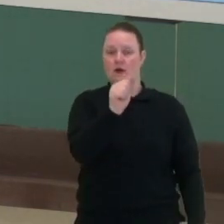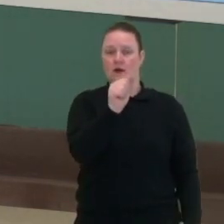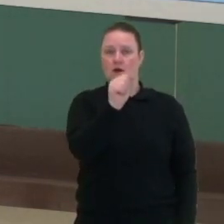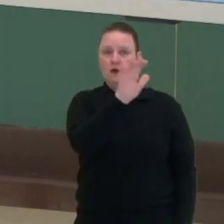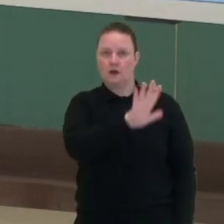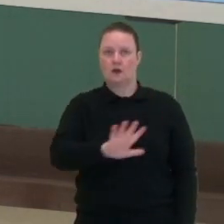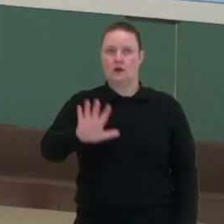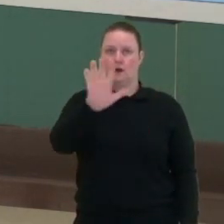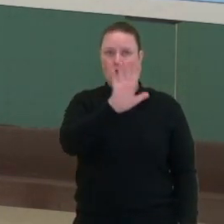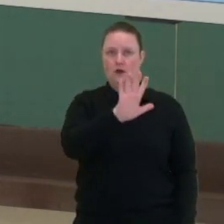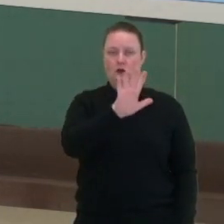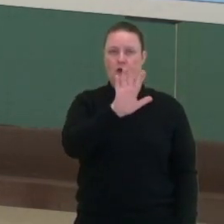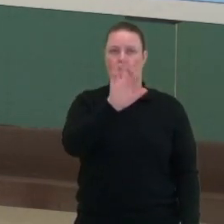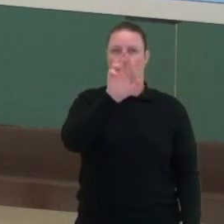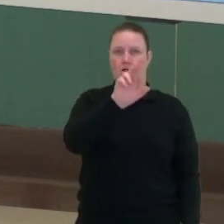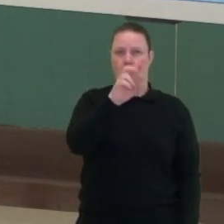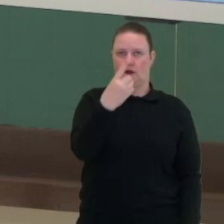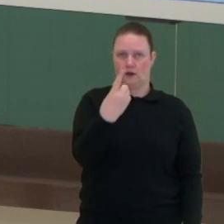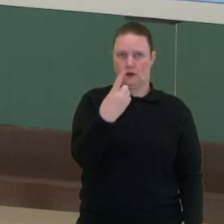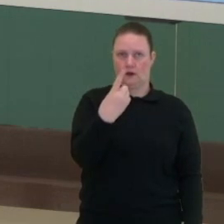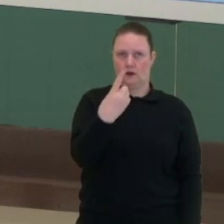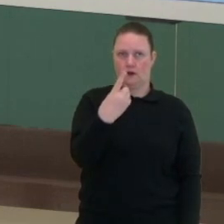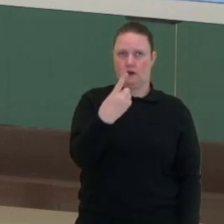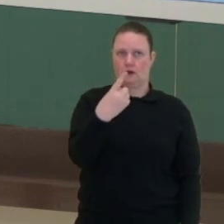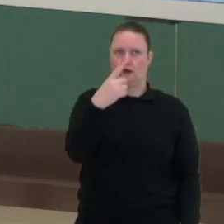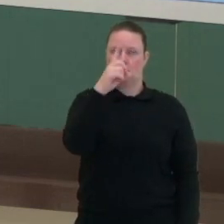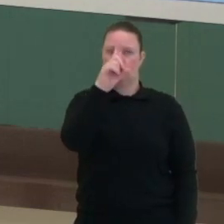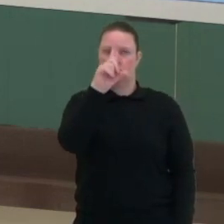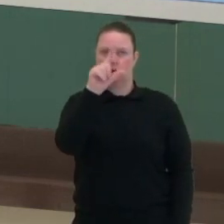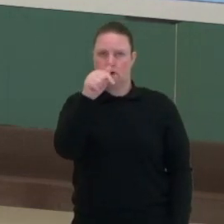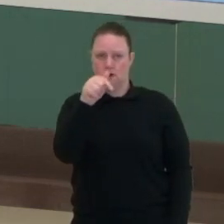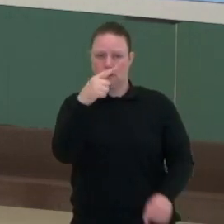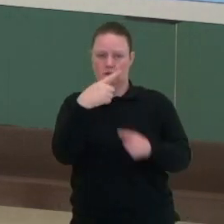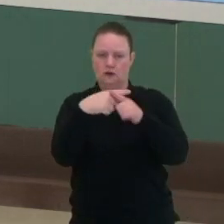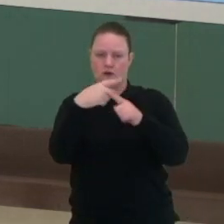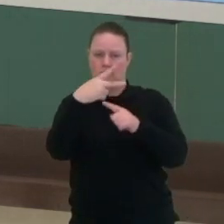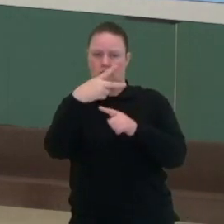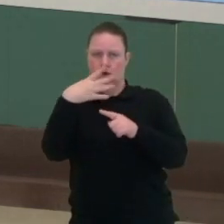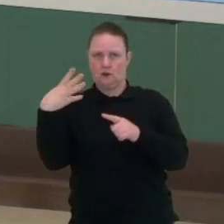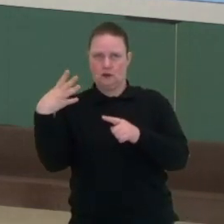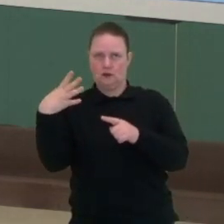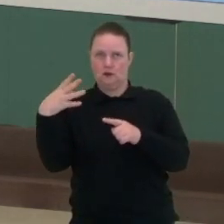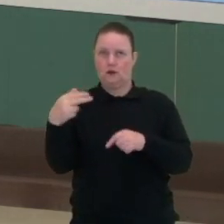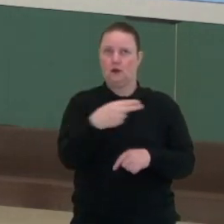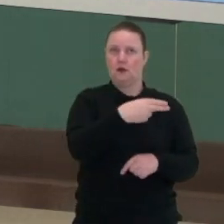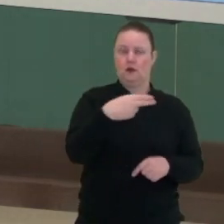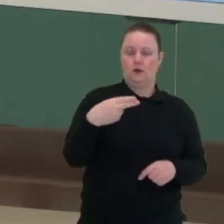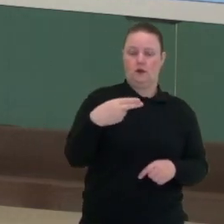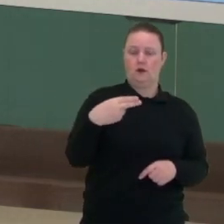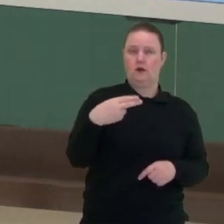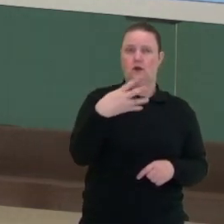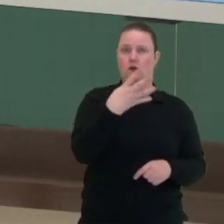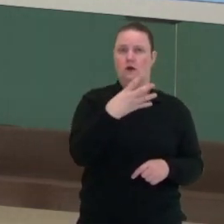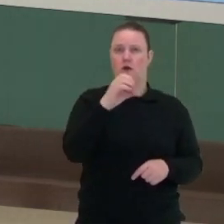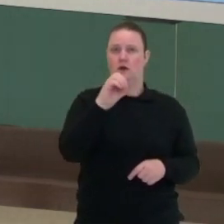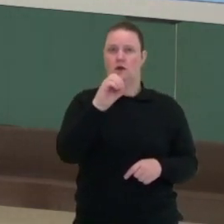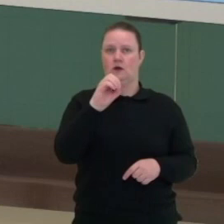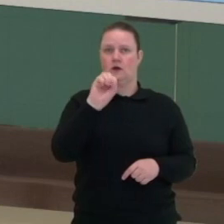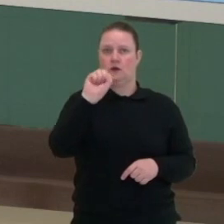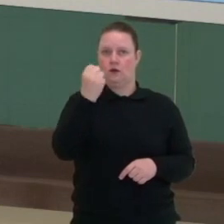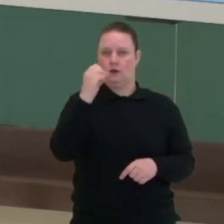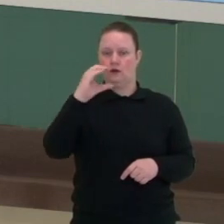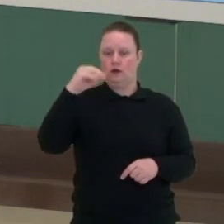área R1, eu tenho 17 por 24, que vai dar 408 centímetros quadrados. A